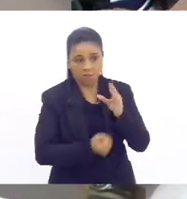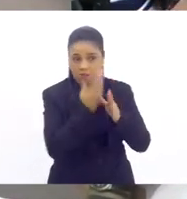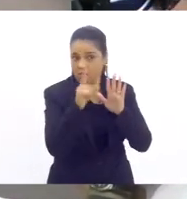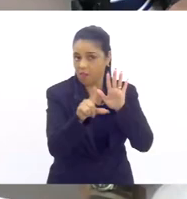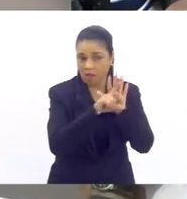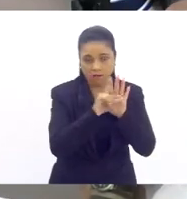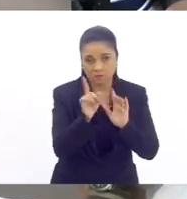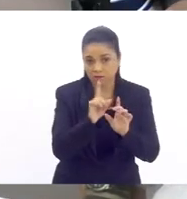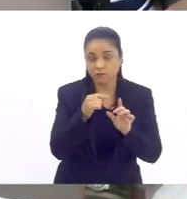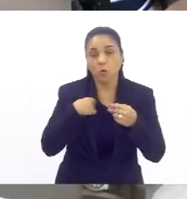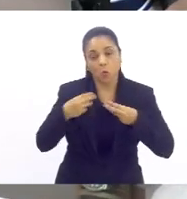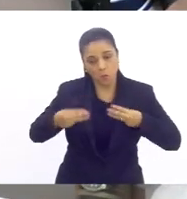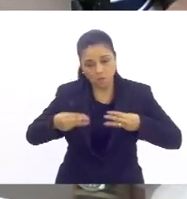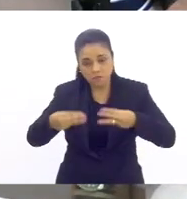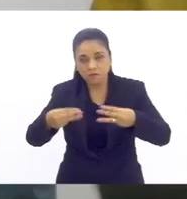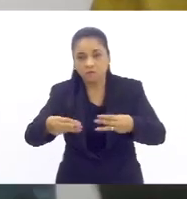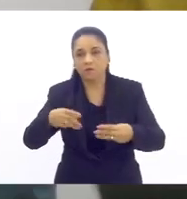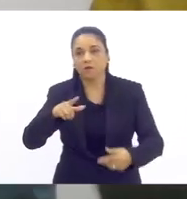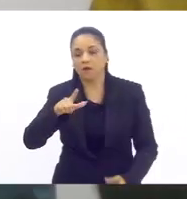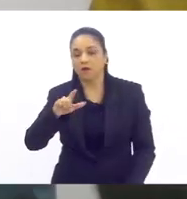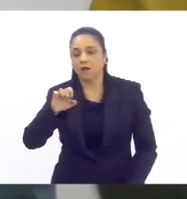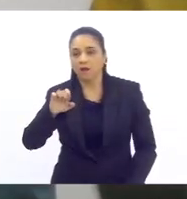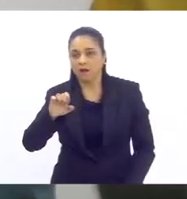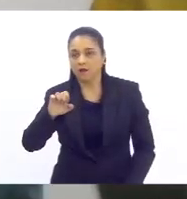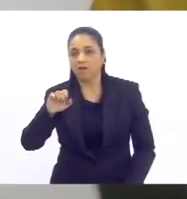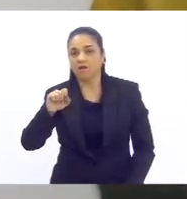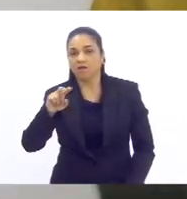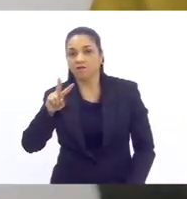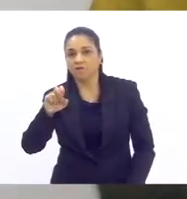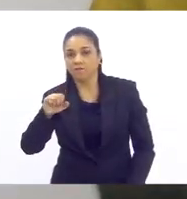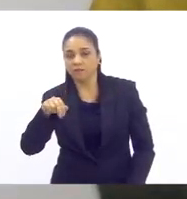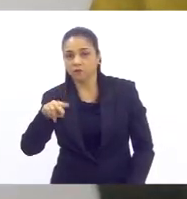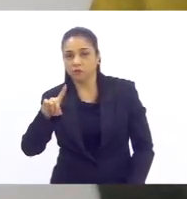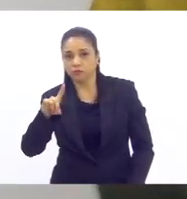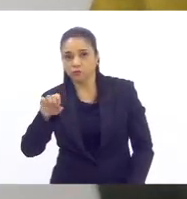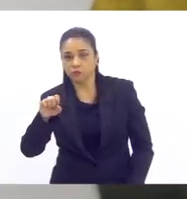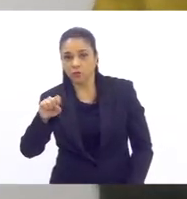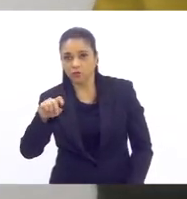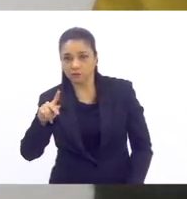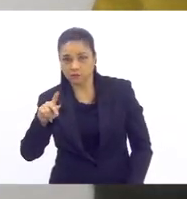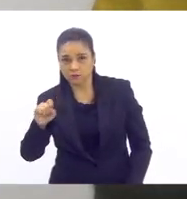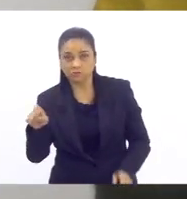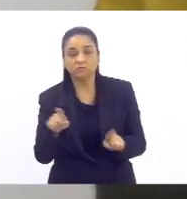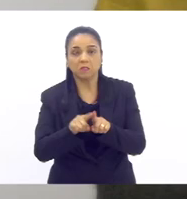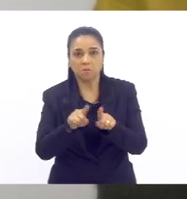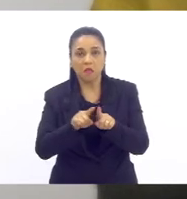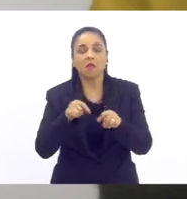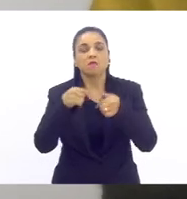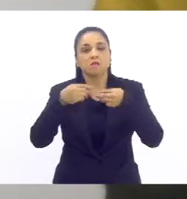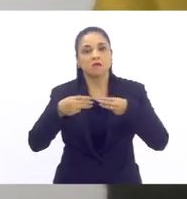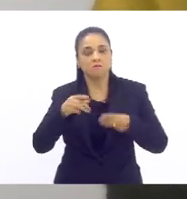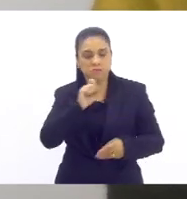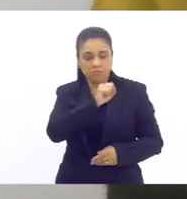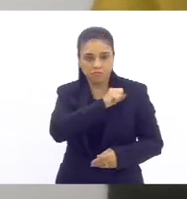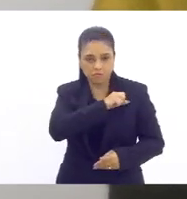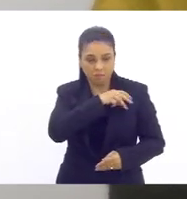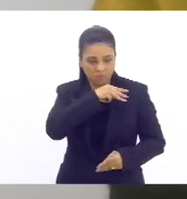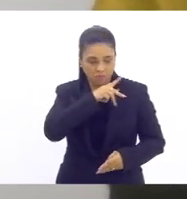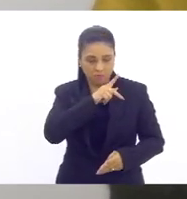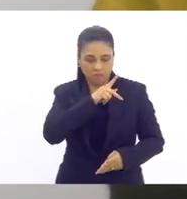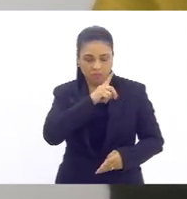de Justiça ministro Lewandowski teve um papel muito grande aliás eu tive numa reunião na Defensoria com a presença